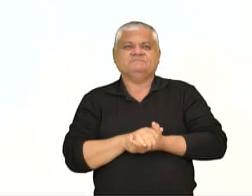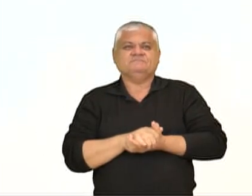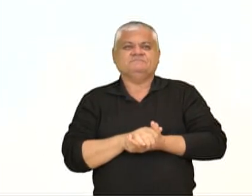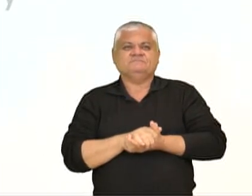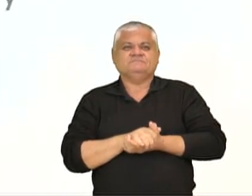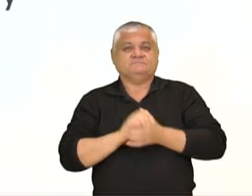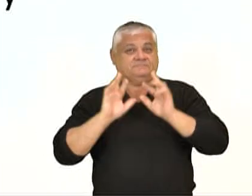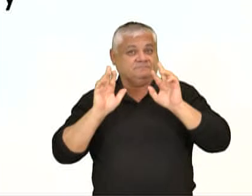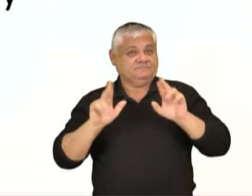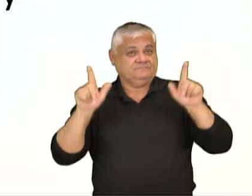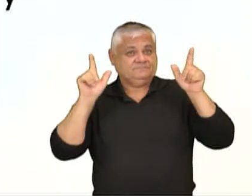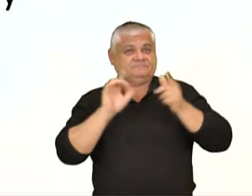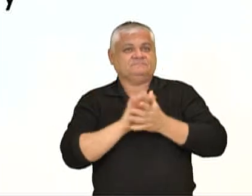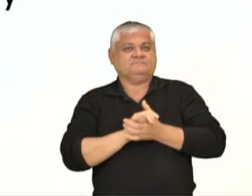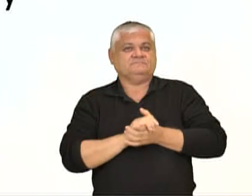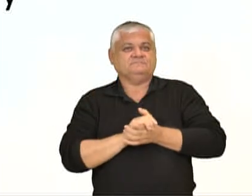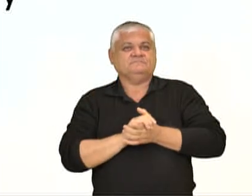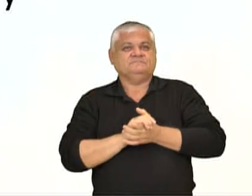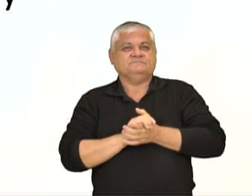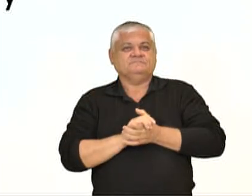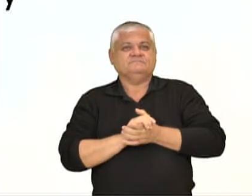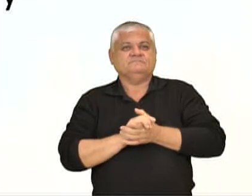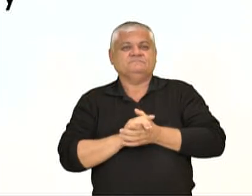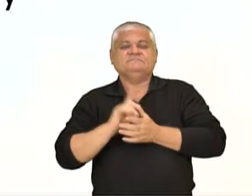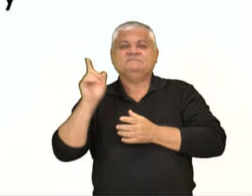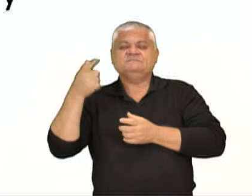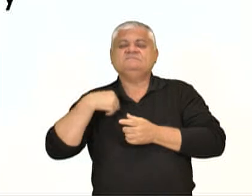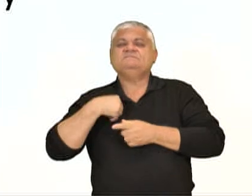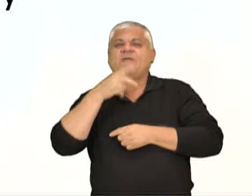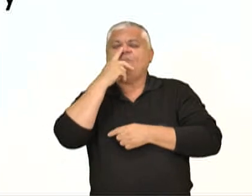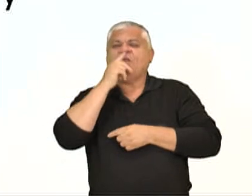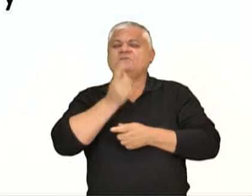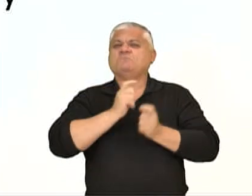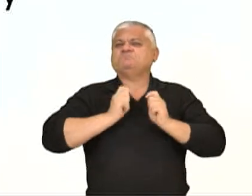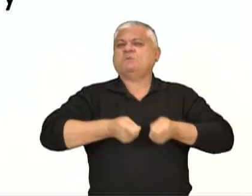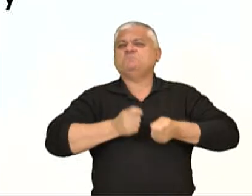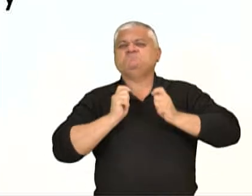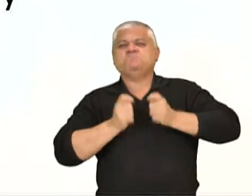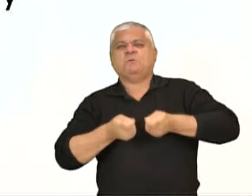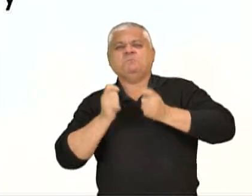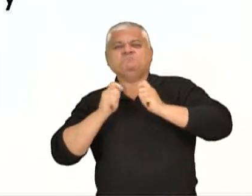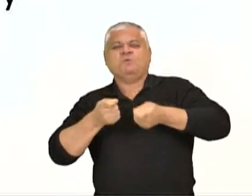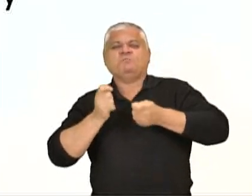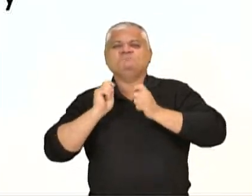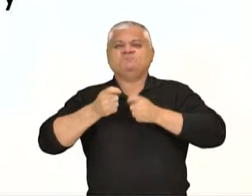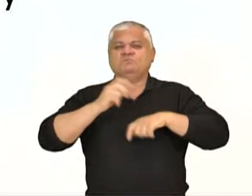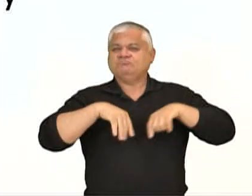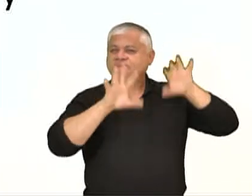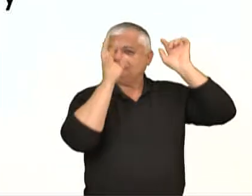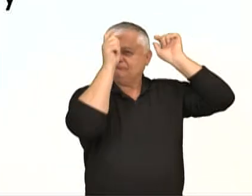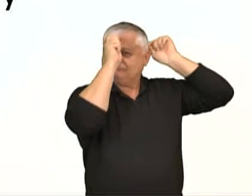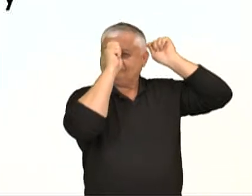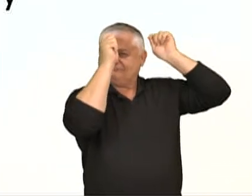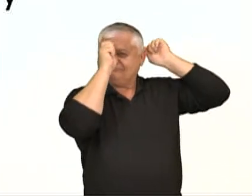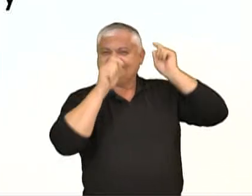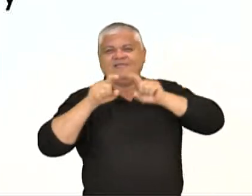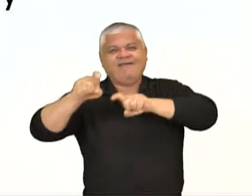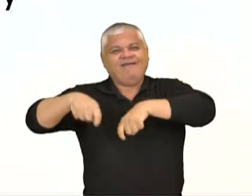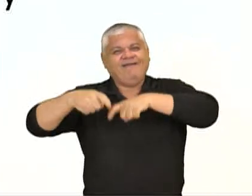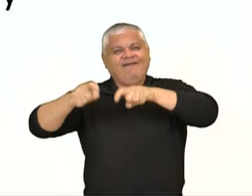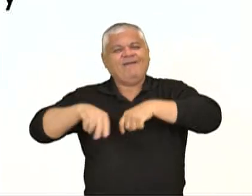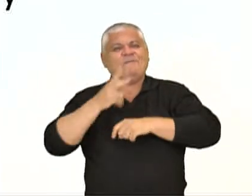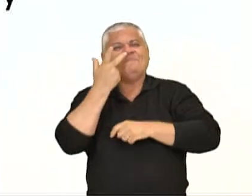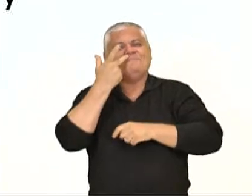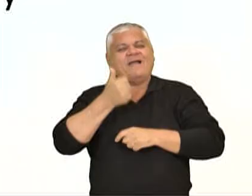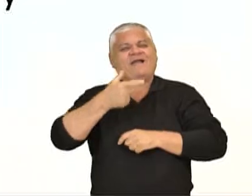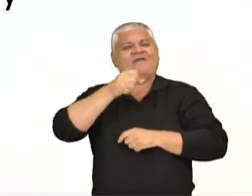Movimentos bem diferentes. E o country, né? Teve uma época que talvez os pais, os responsáveis de vocês,